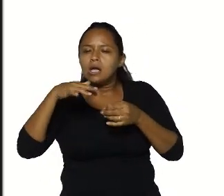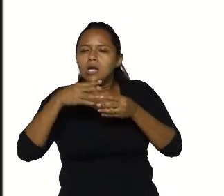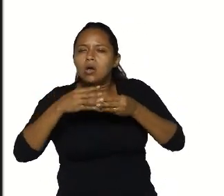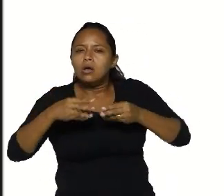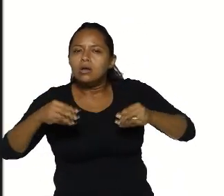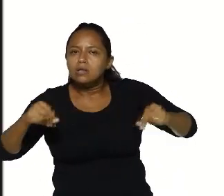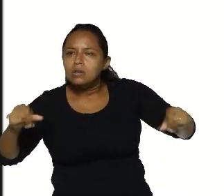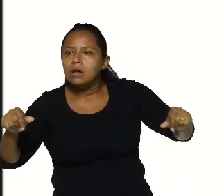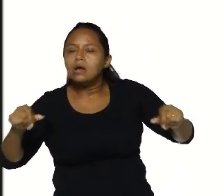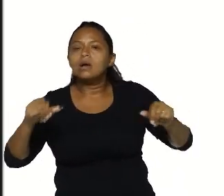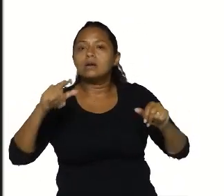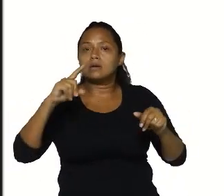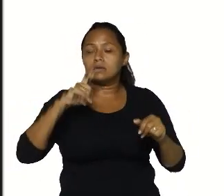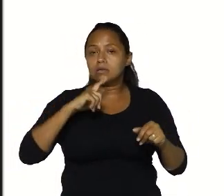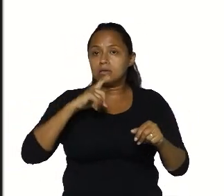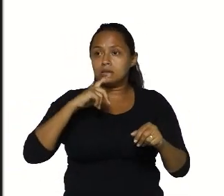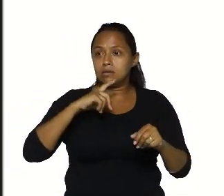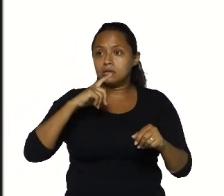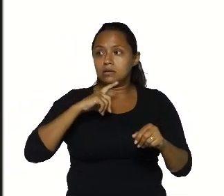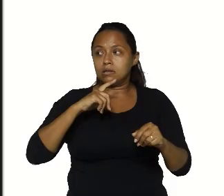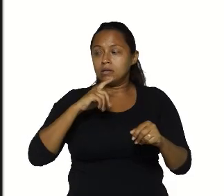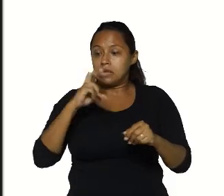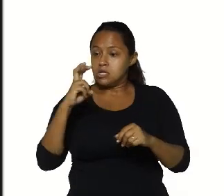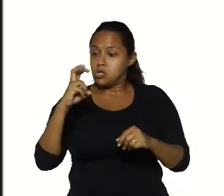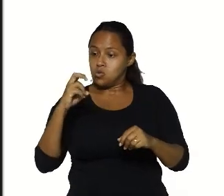plasma, e corresponde a